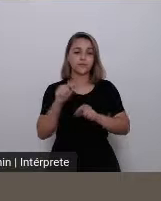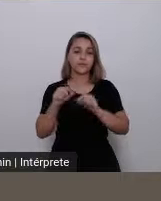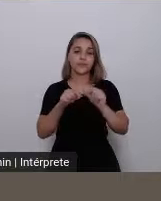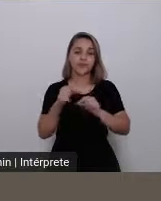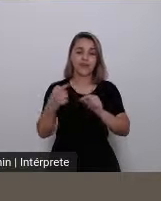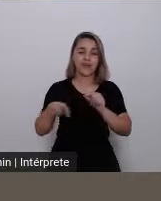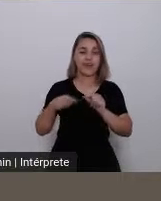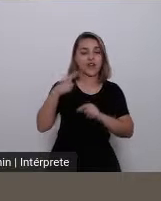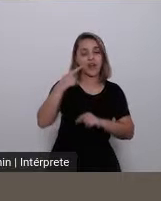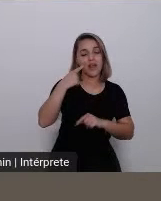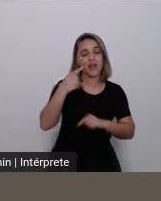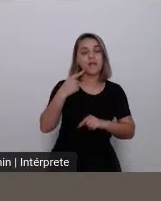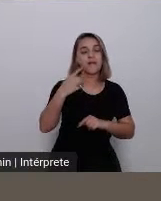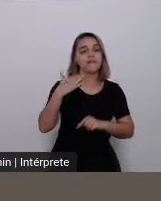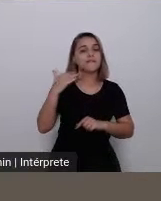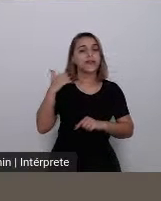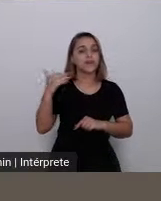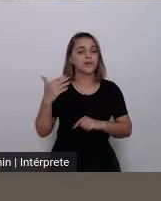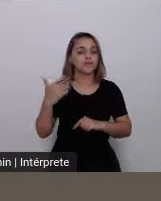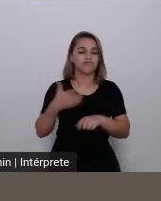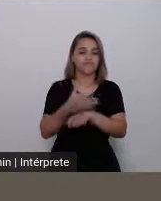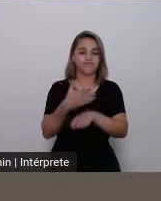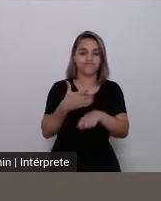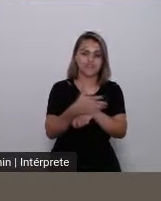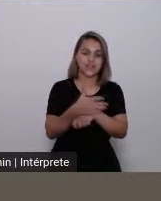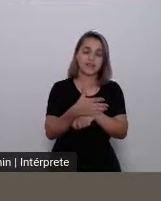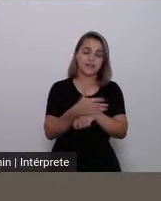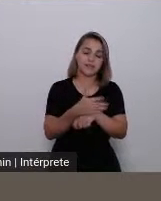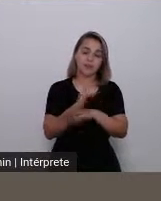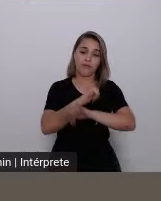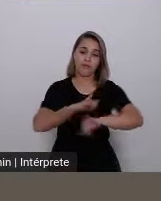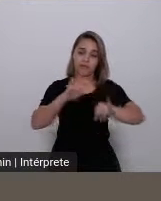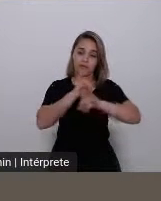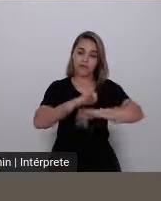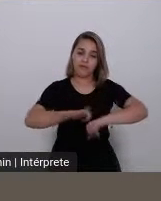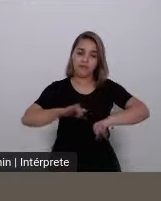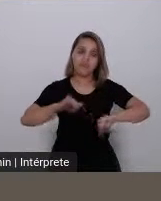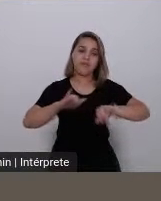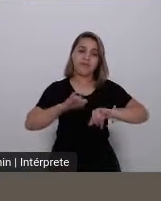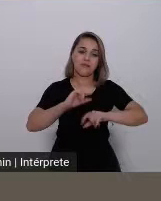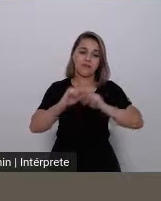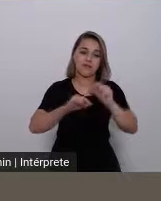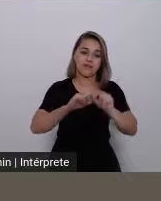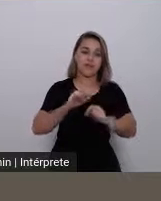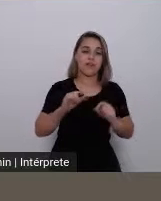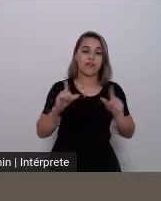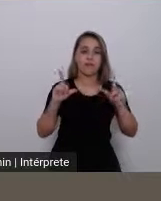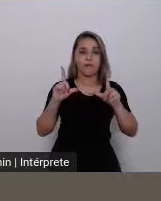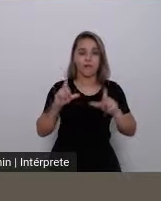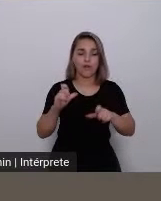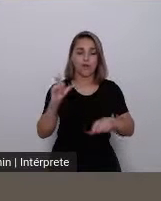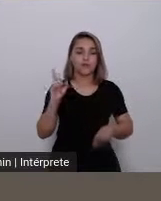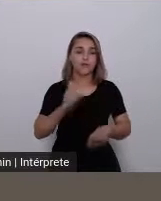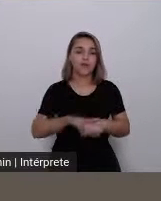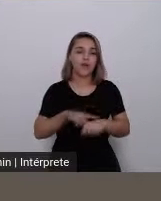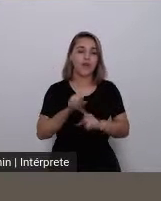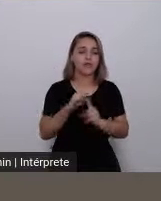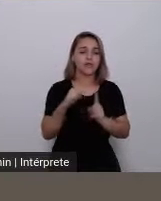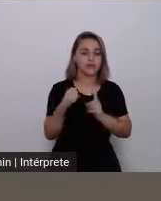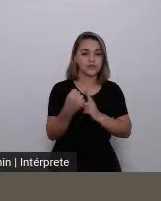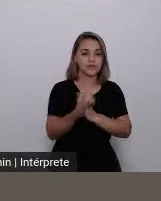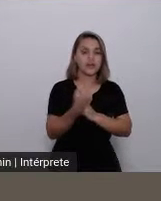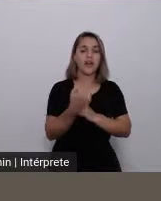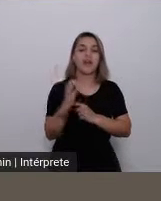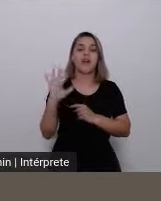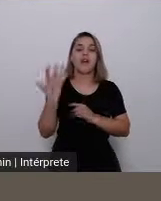fotógrafos credenciados e divulgava também esses instantâneos sociais, flagrantes, né, da